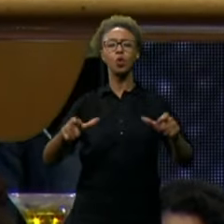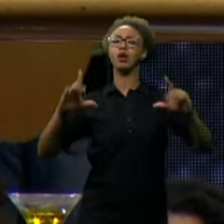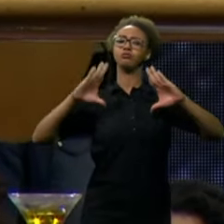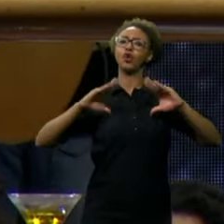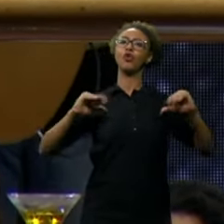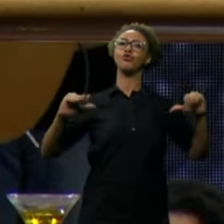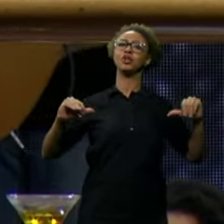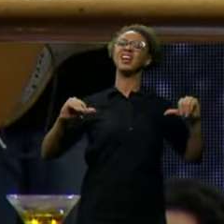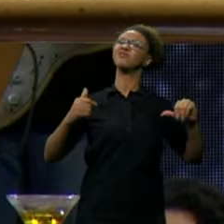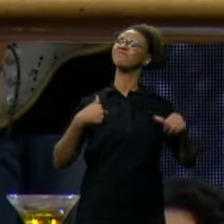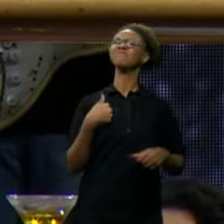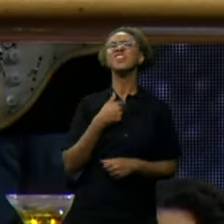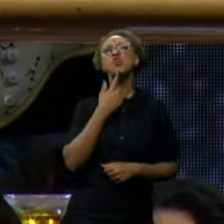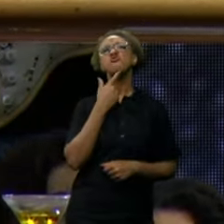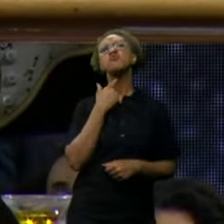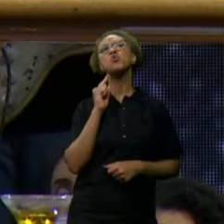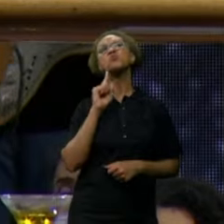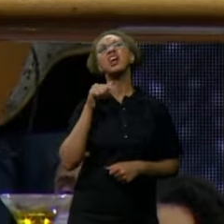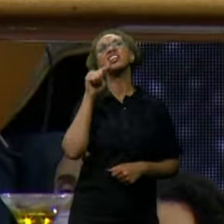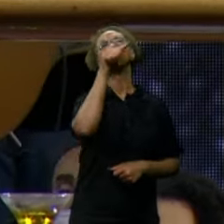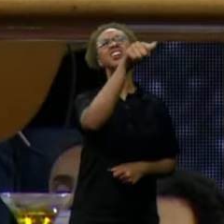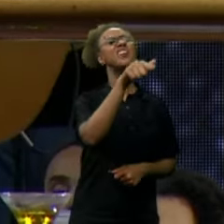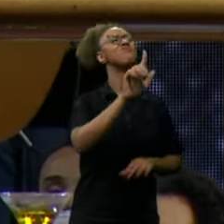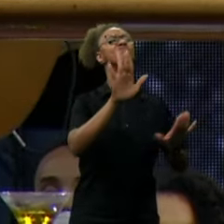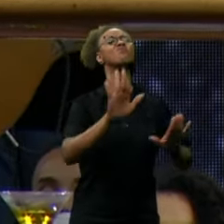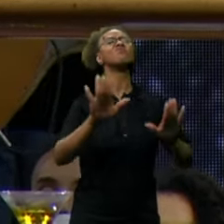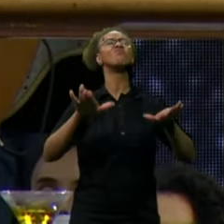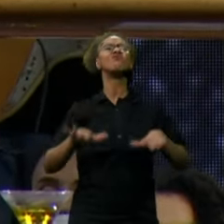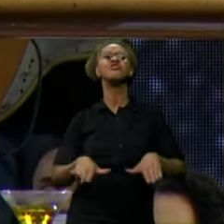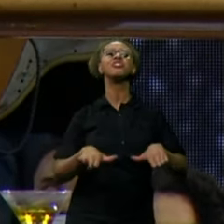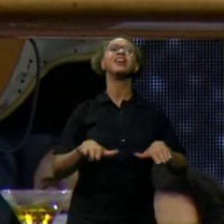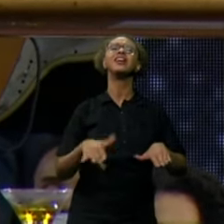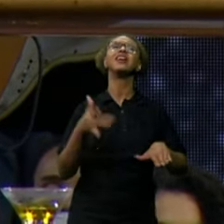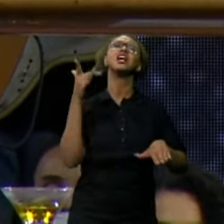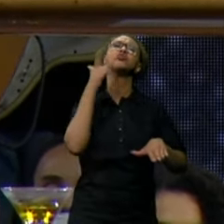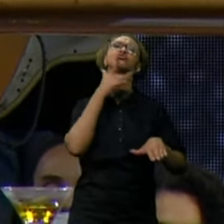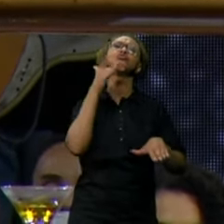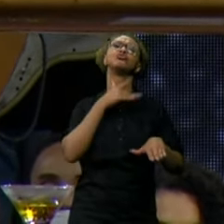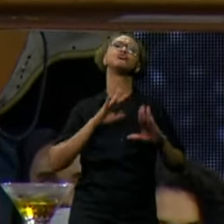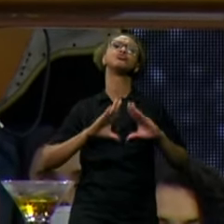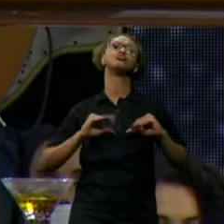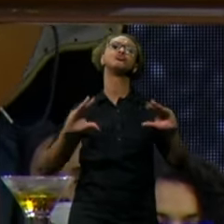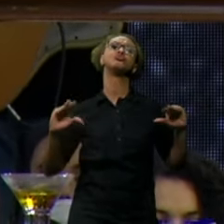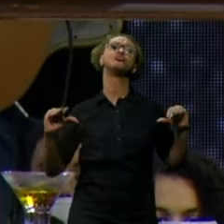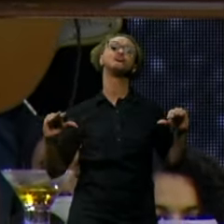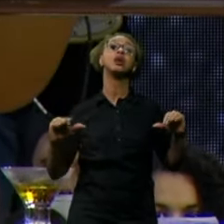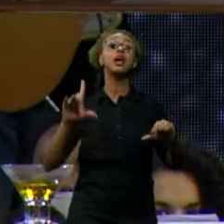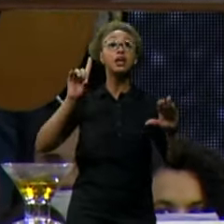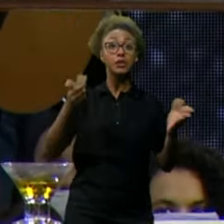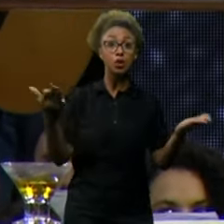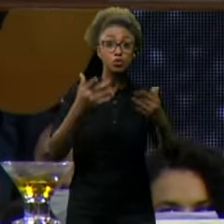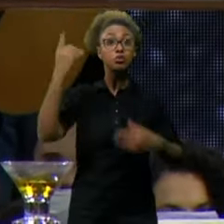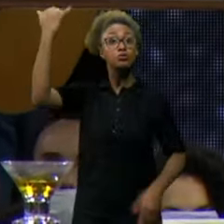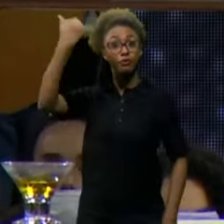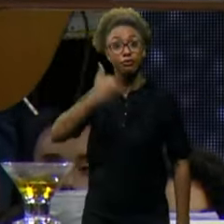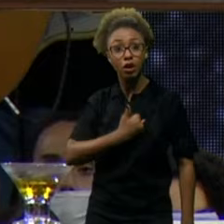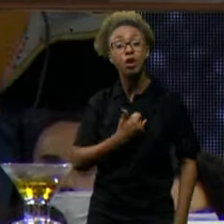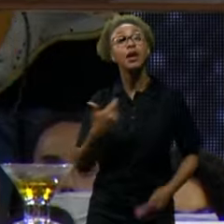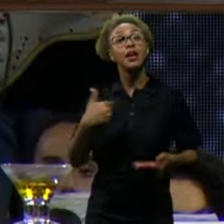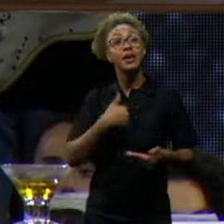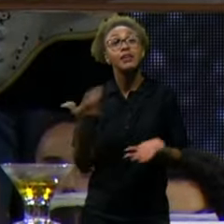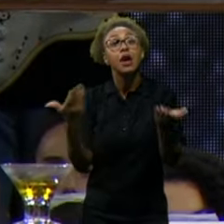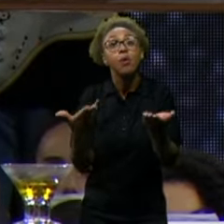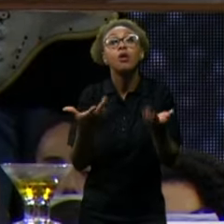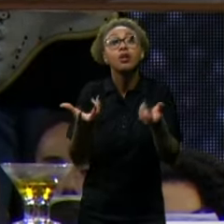confortável de Falta força para chegar onde você quer chegar porque o lugar é muito cômodo Deus falou para mim isso eu quero liberar